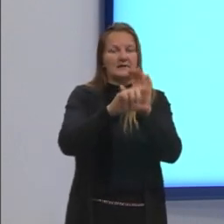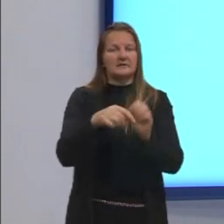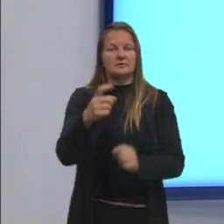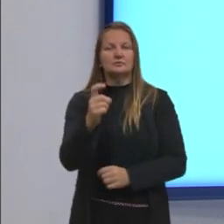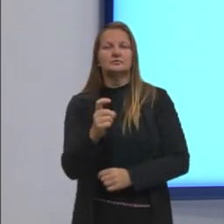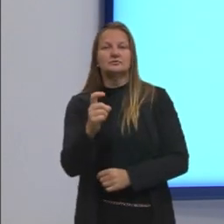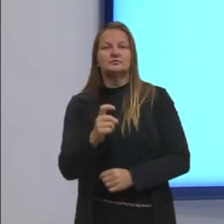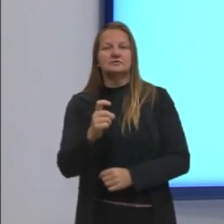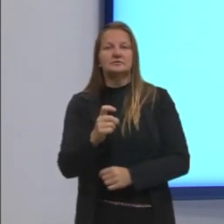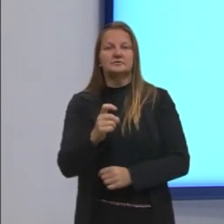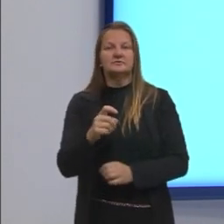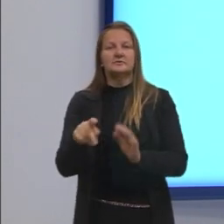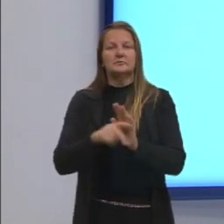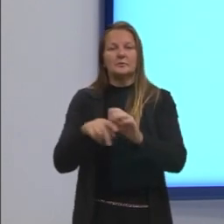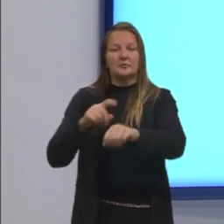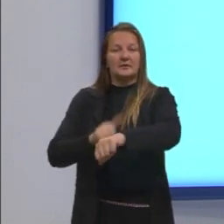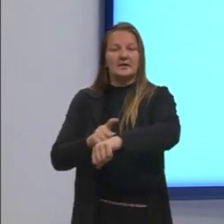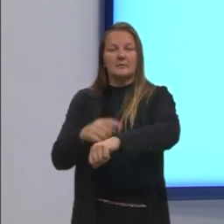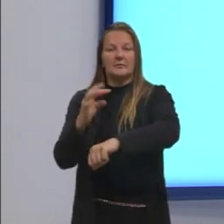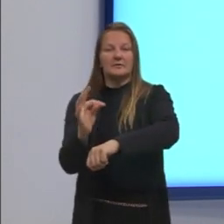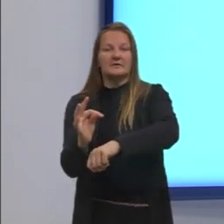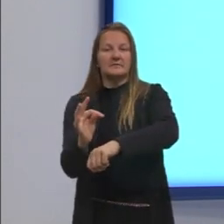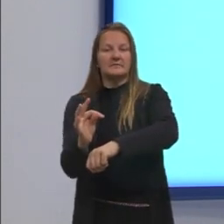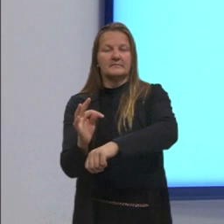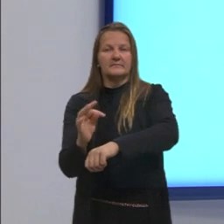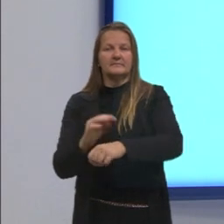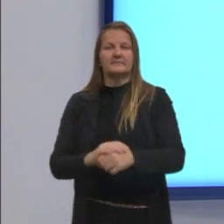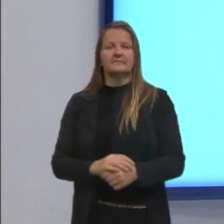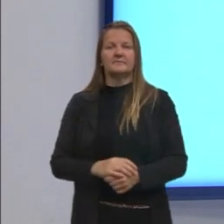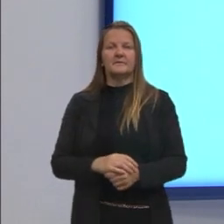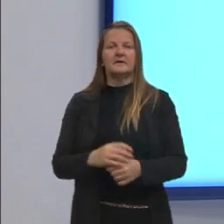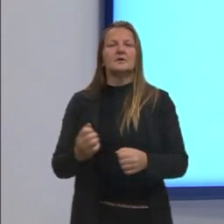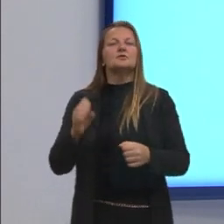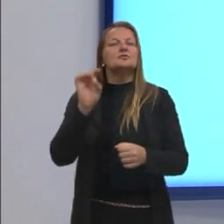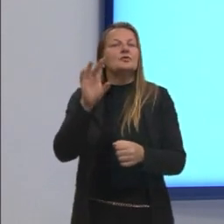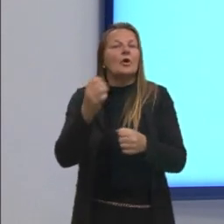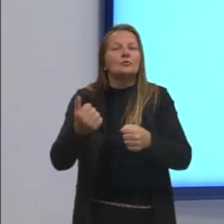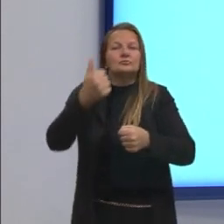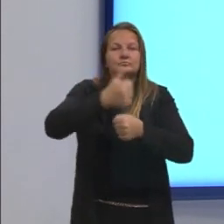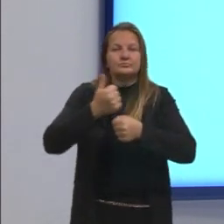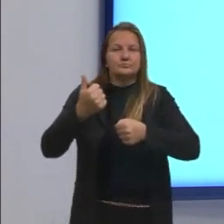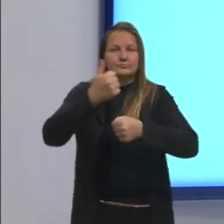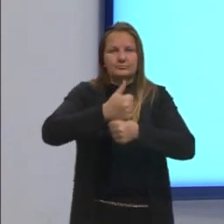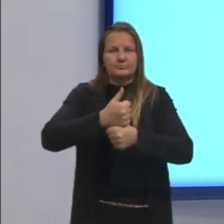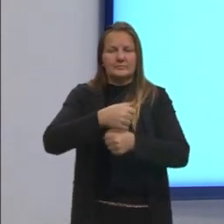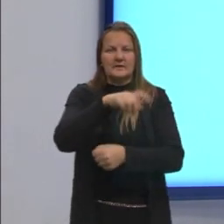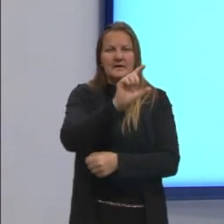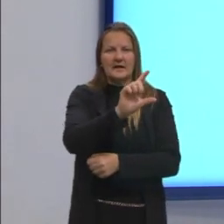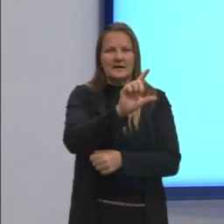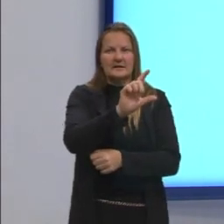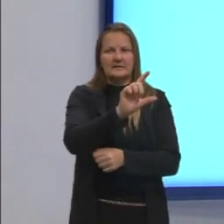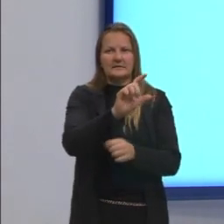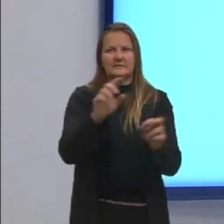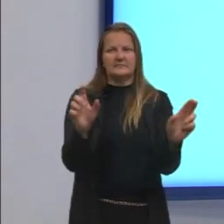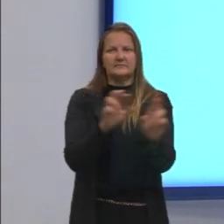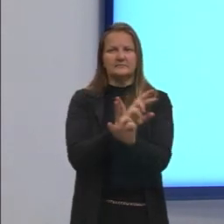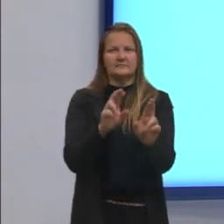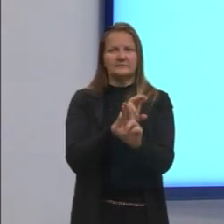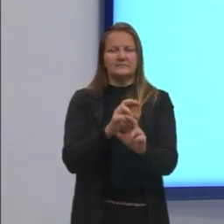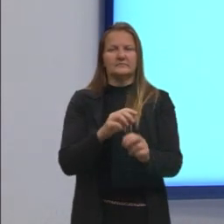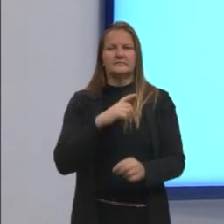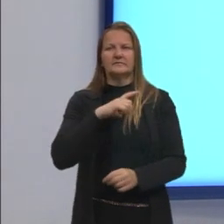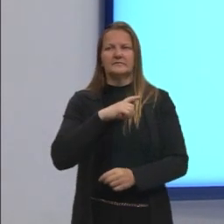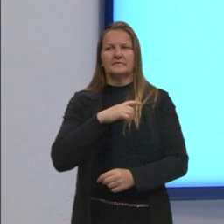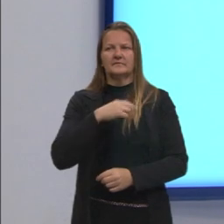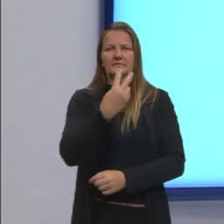o x vai ser o tempo que é o t então a gente só vai substituir l em função de T é